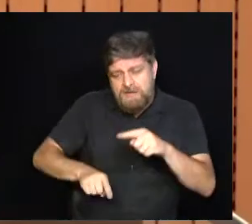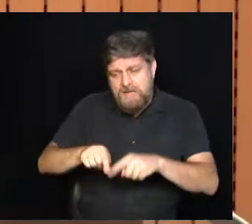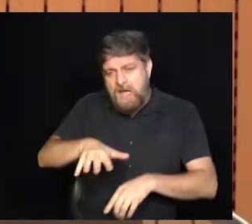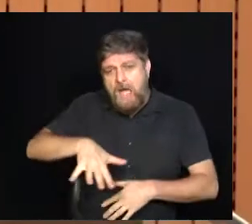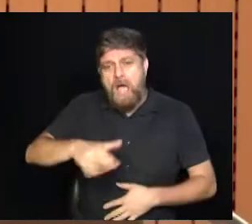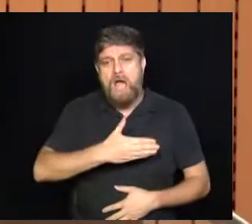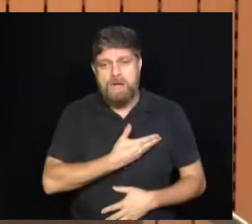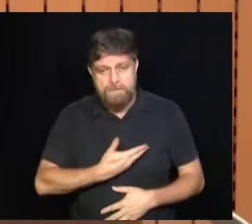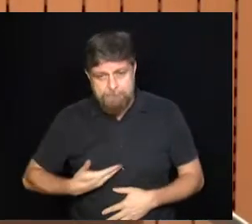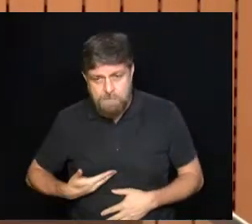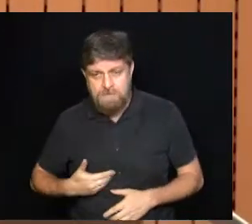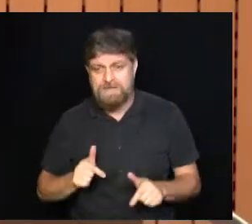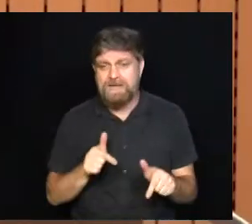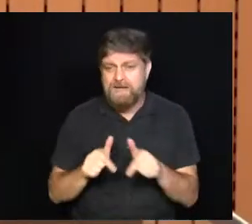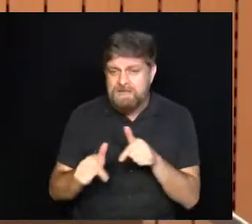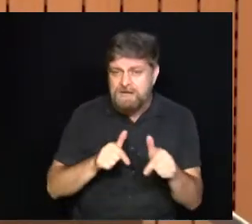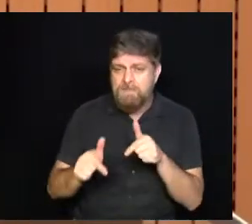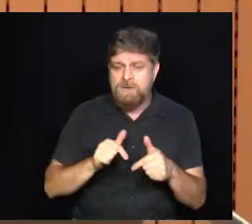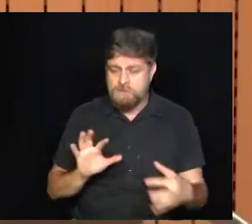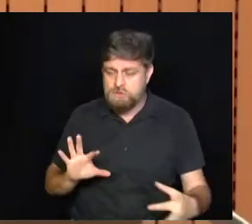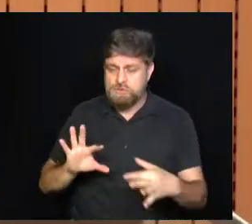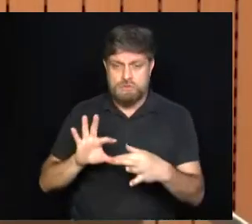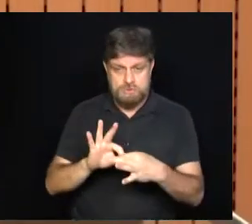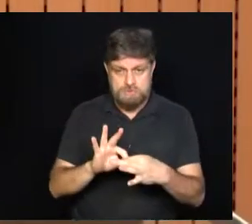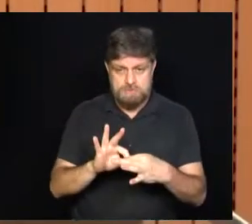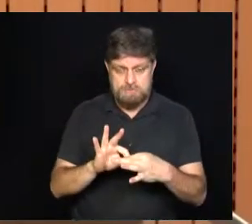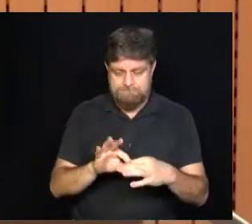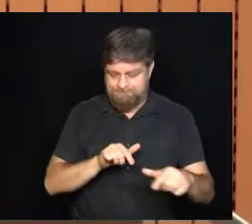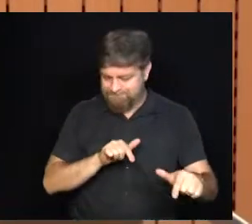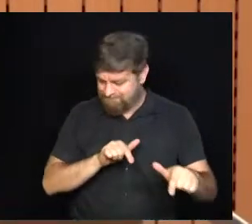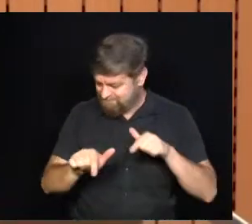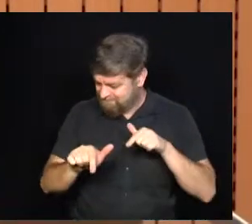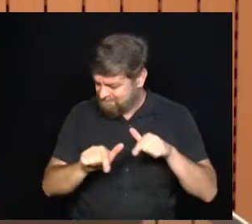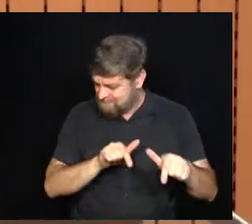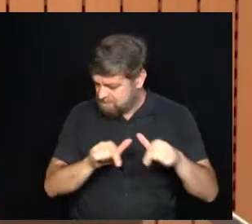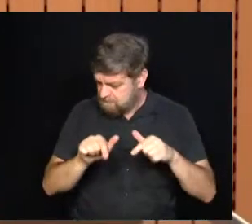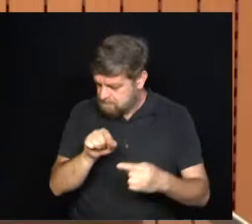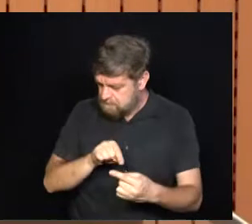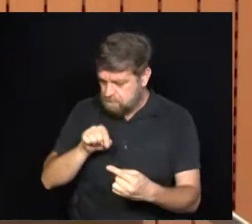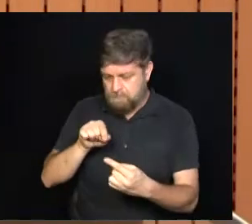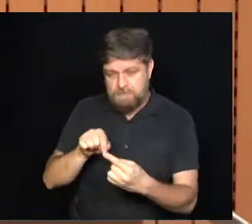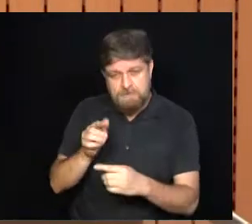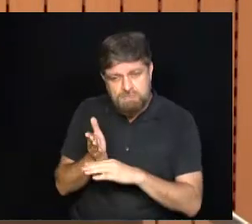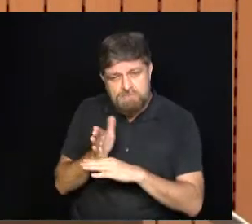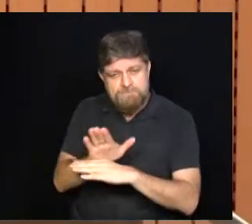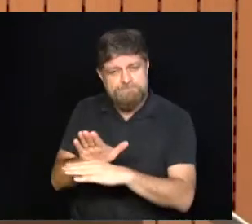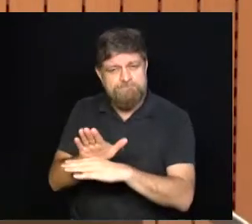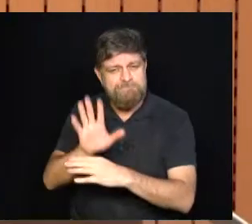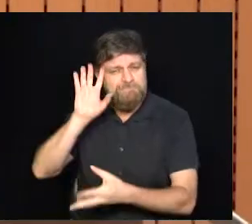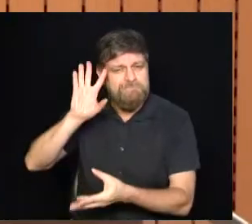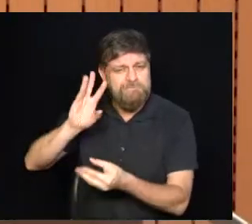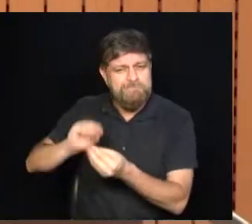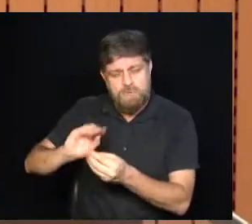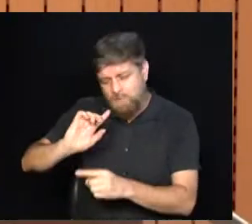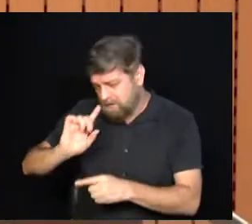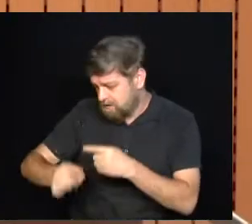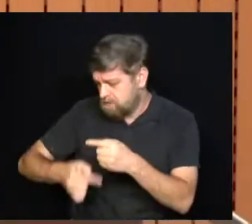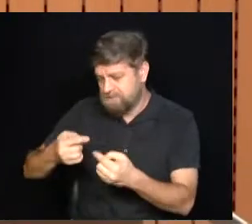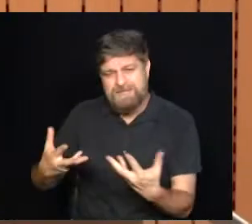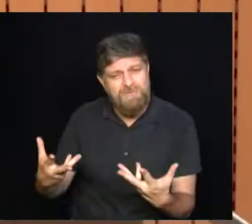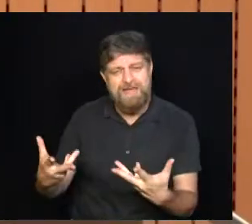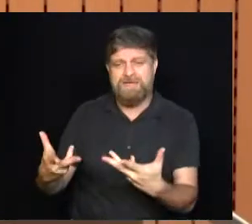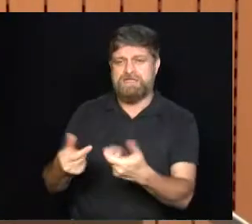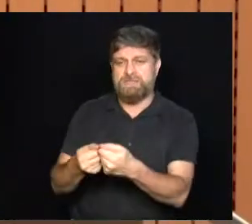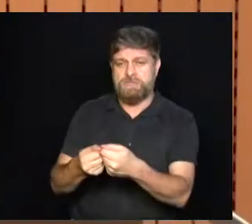públicos trabalham, se juntam para trabalhar em prol de uma situação, o resultado ele é excelente, porque